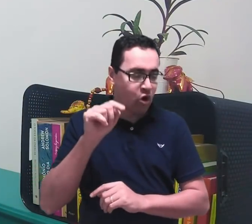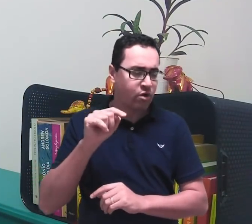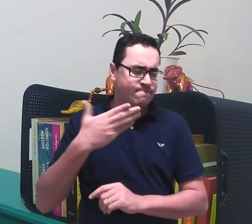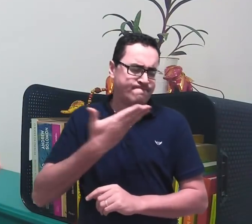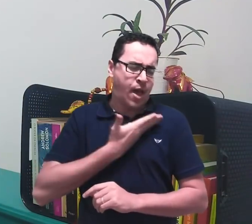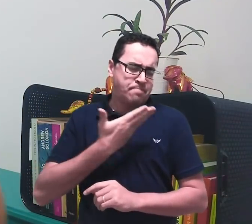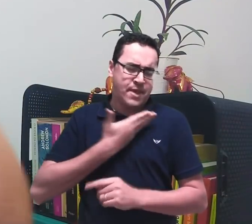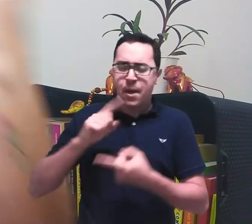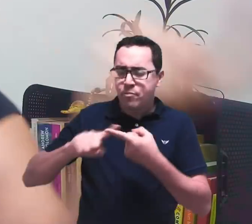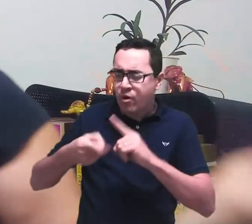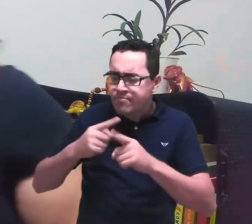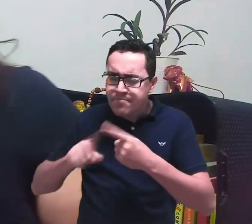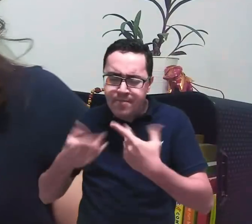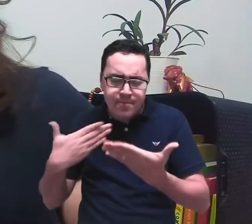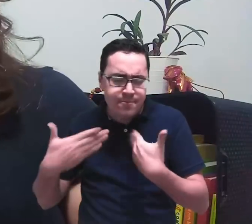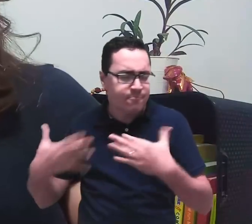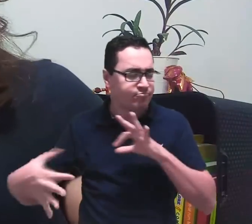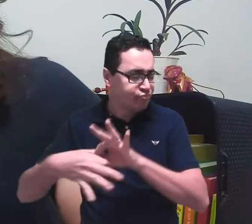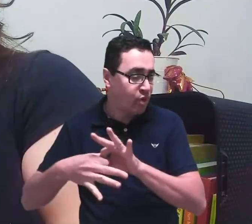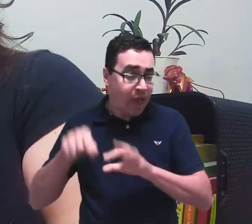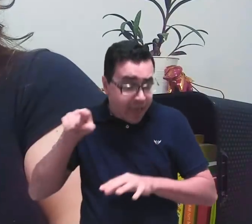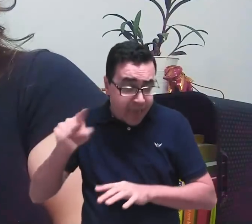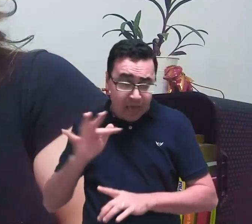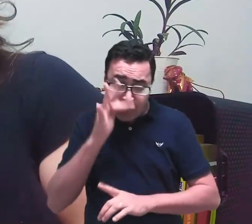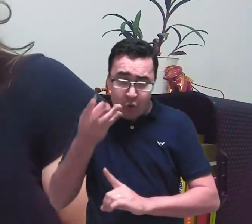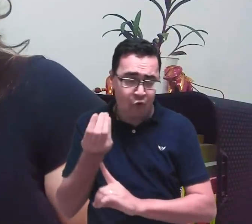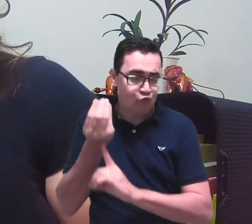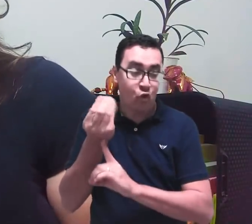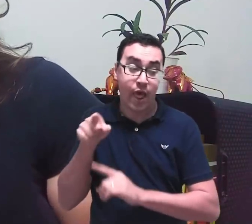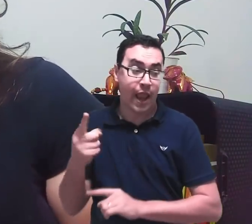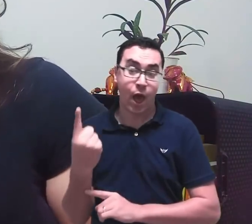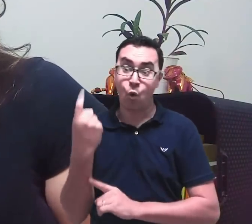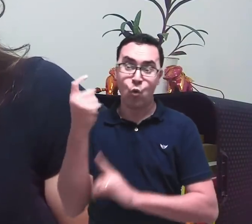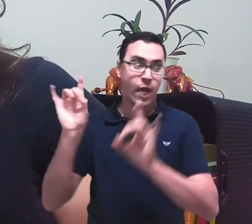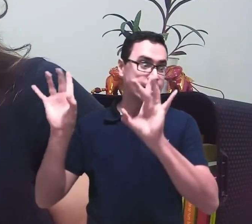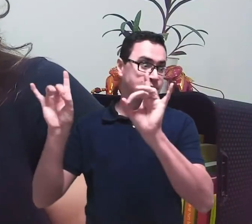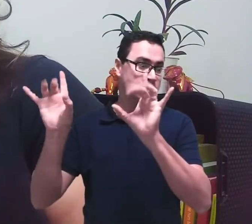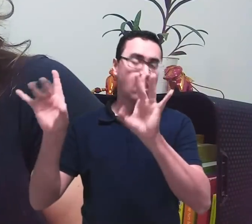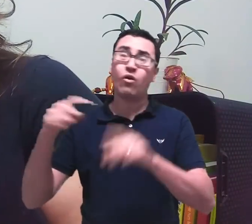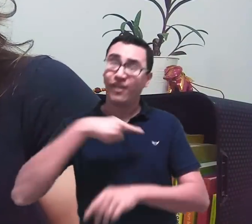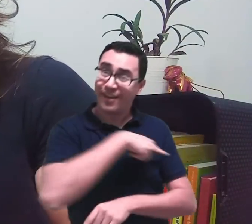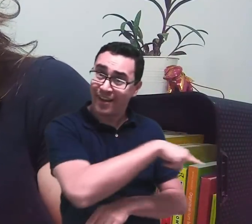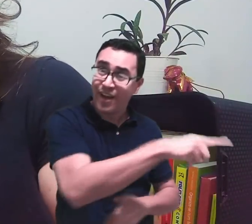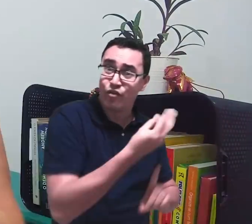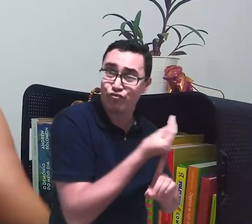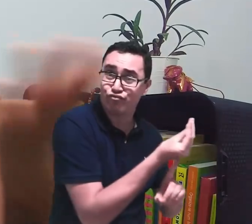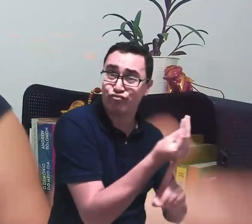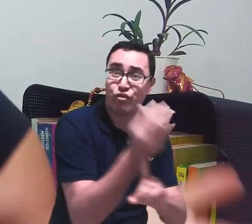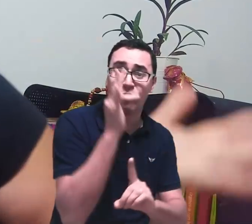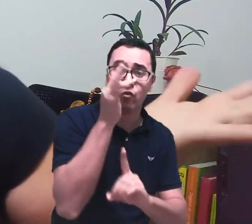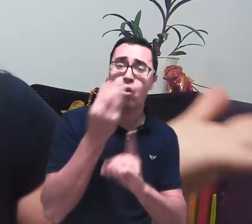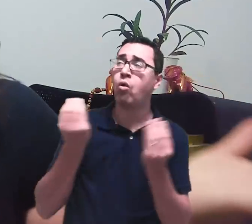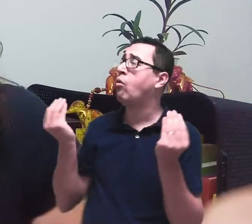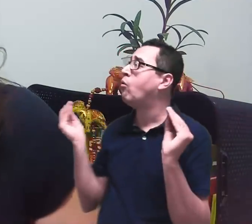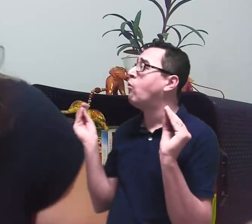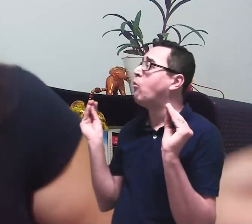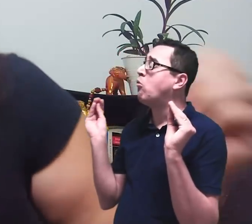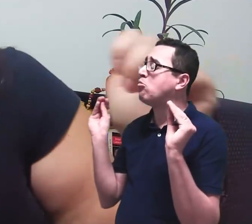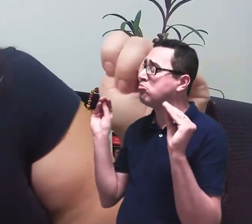isso agora ela é única no mundo. E as rosas ficaram aborrecidas. Vocês